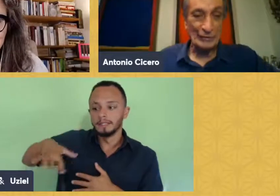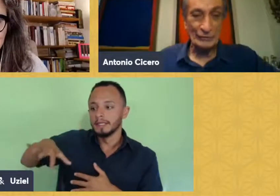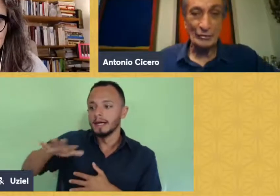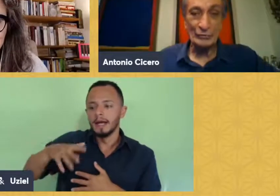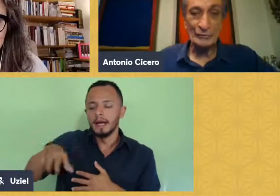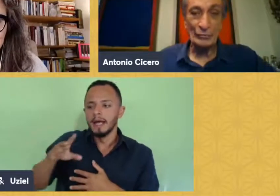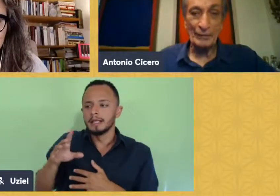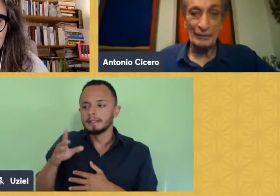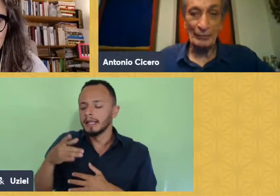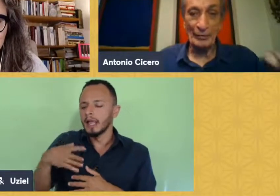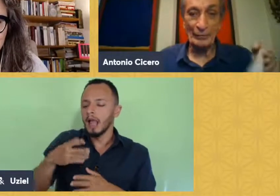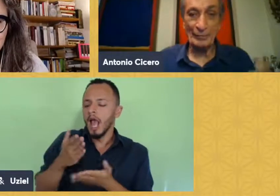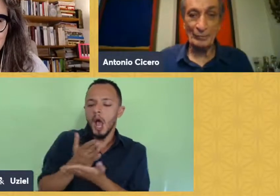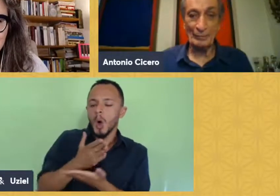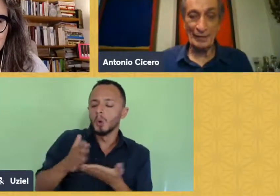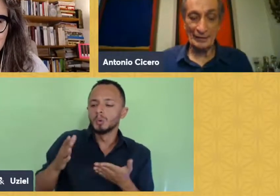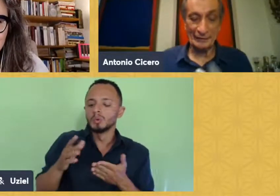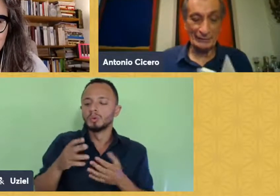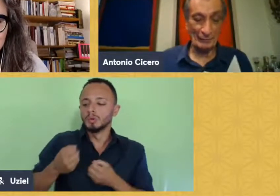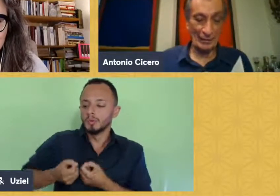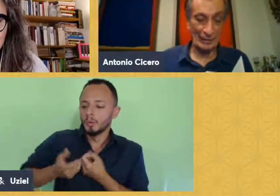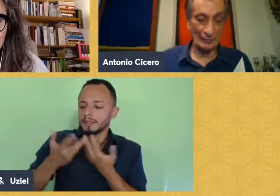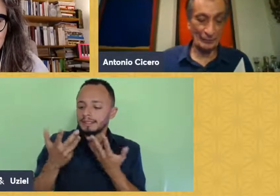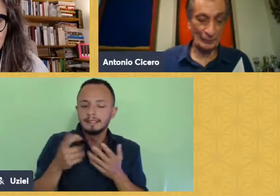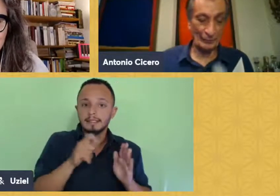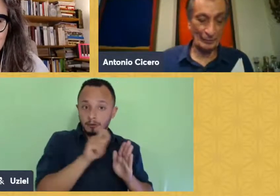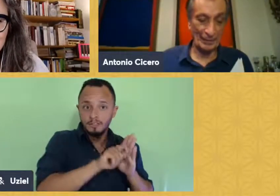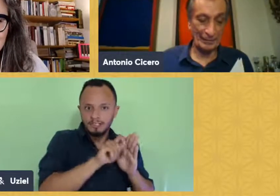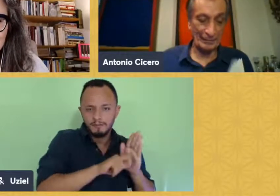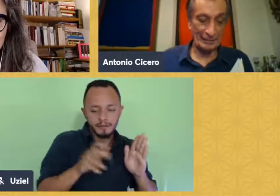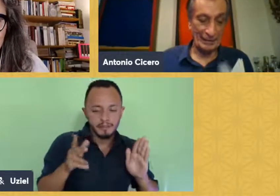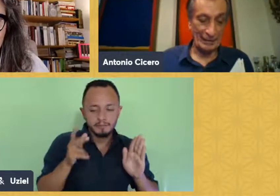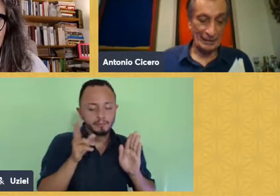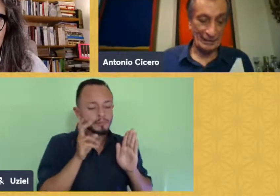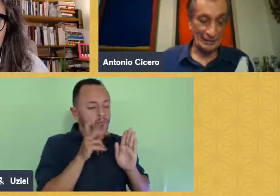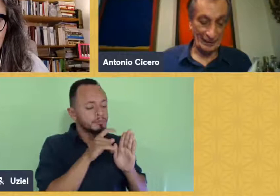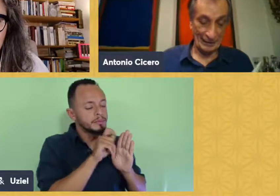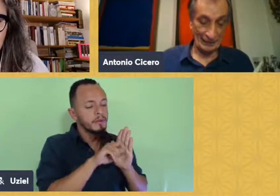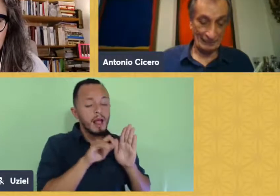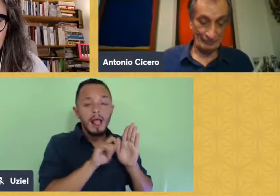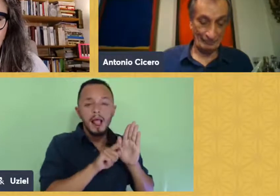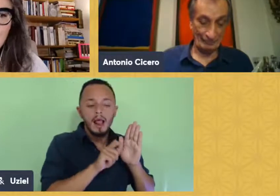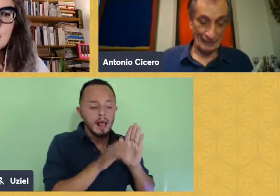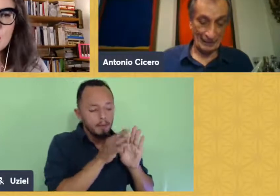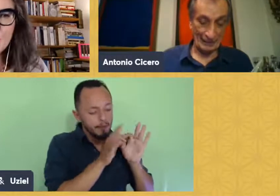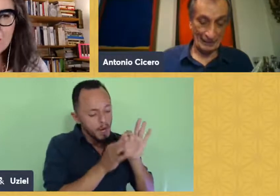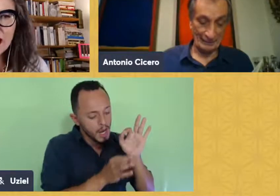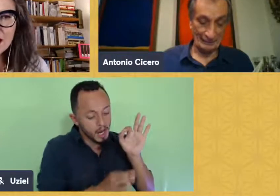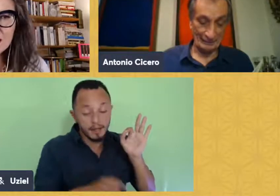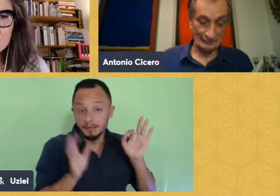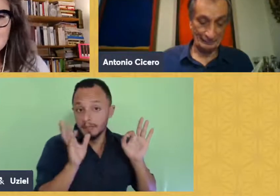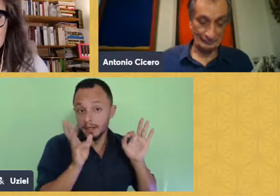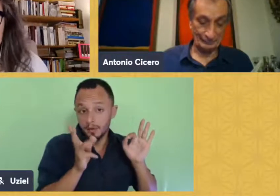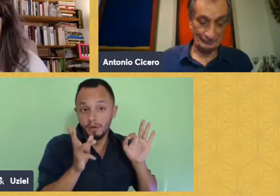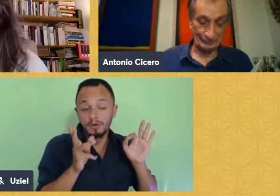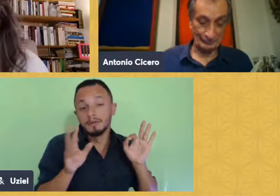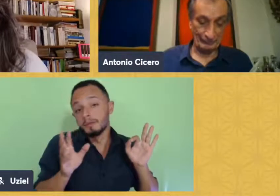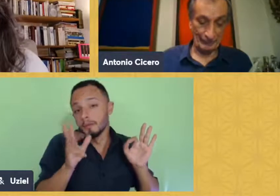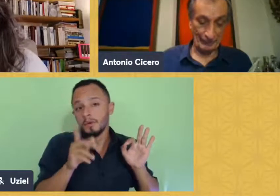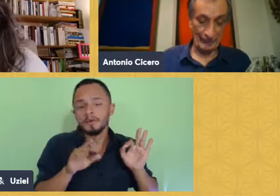Alguns mais longos realmente demoraram um pouco mais. Aí você